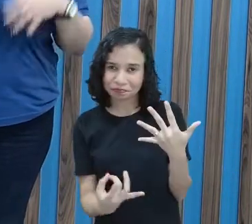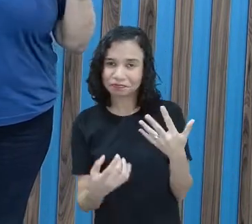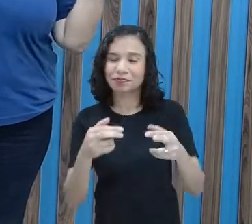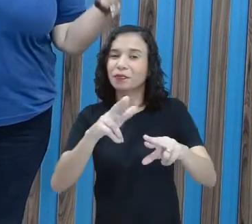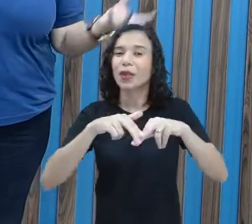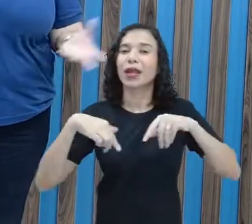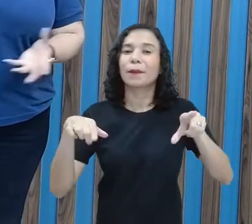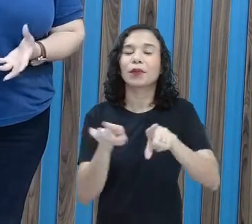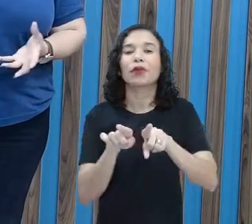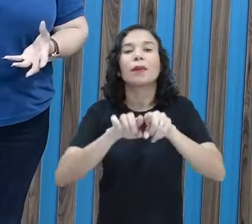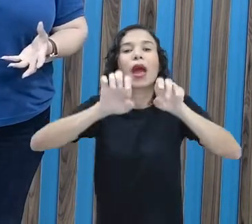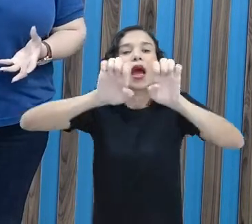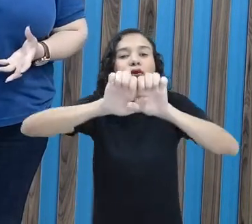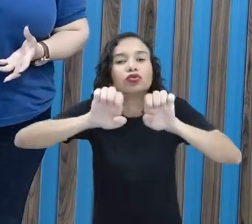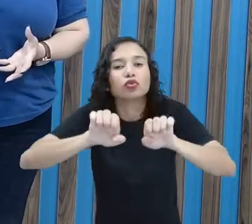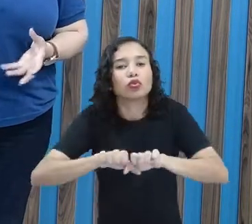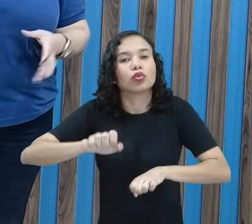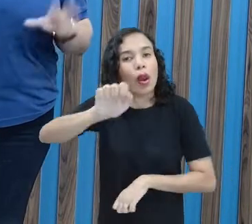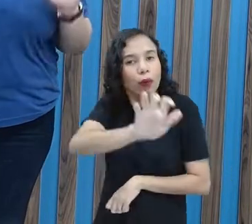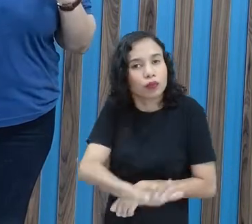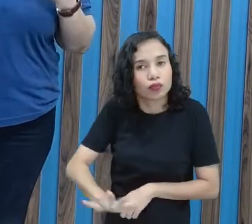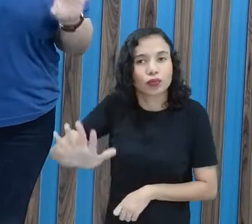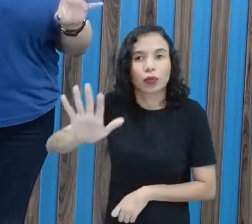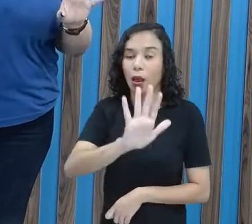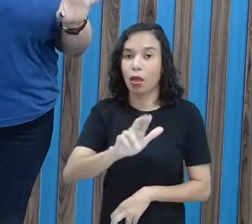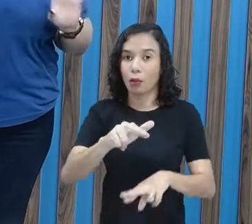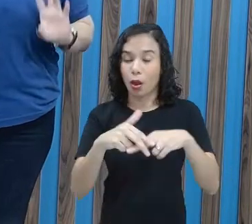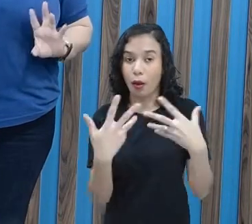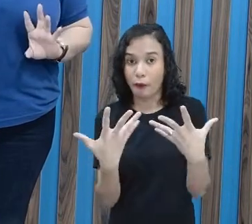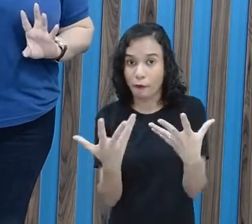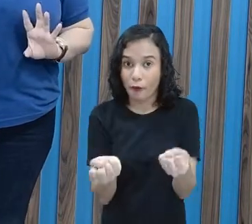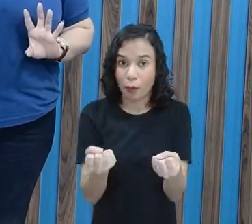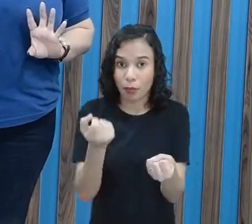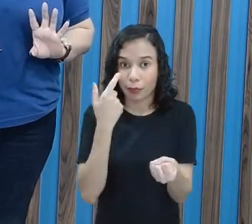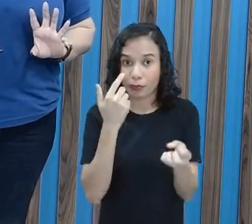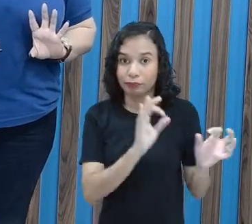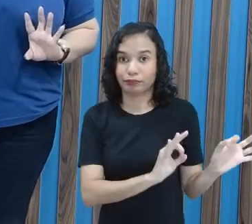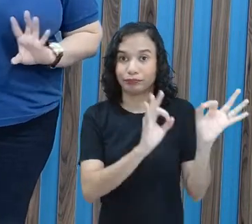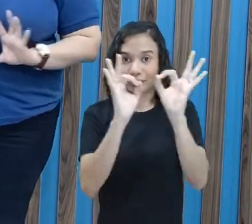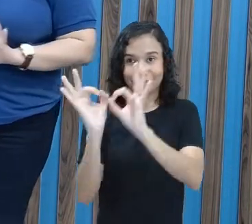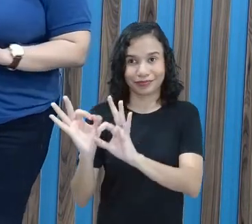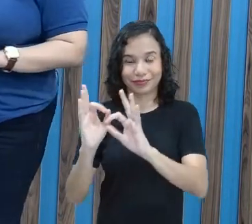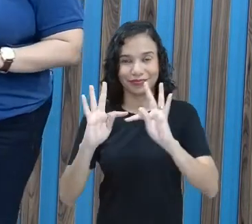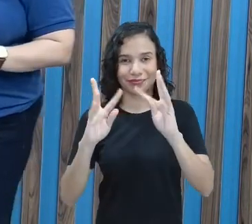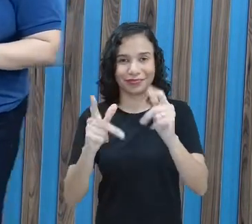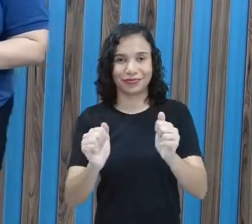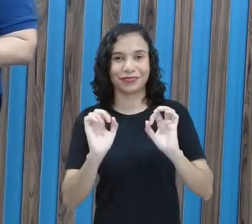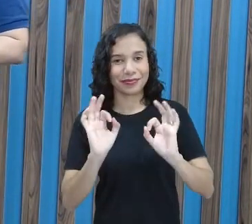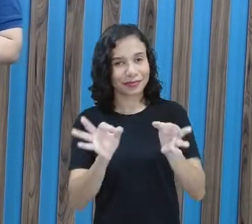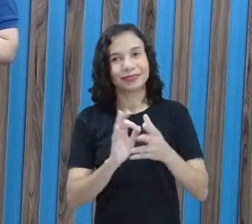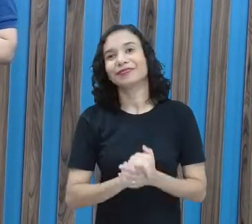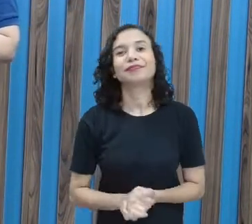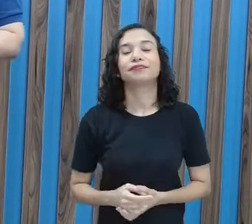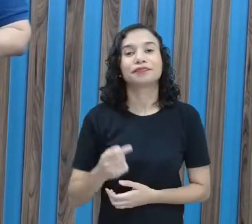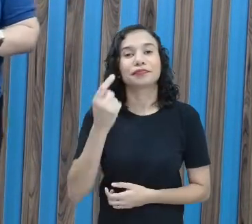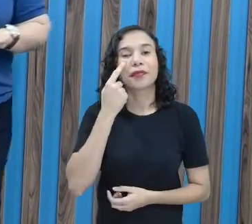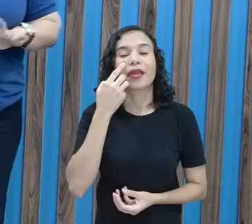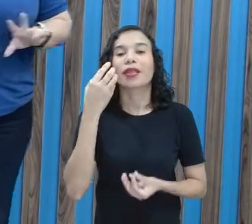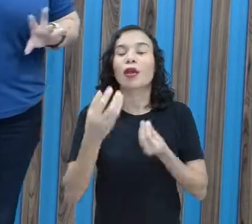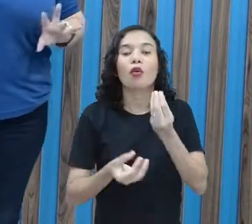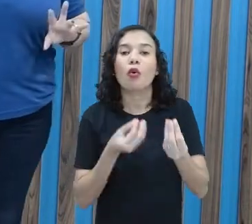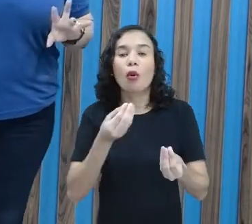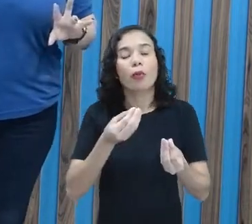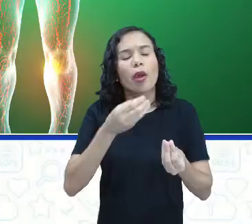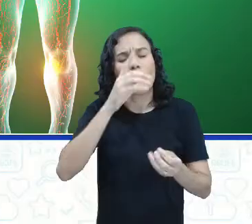E a estrutura disso tudo, né? Então, vamos lá, vamos acompanhar isso aqui. Então, ele comanda